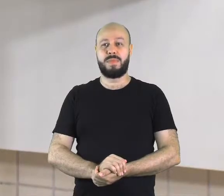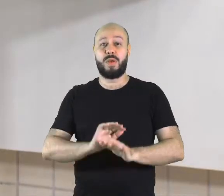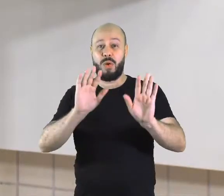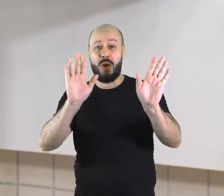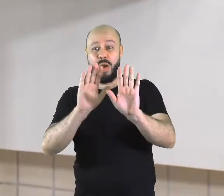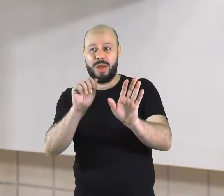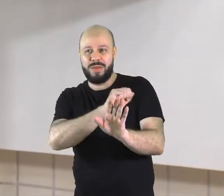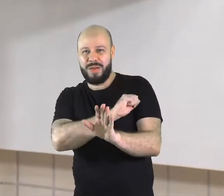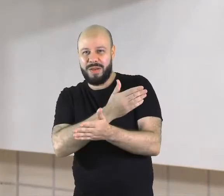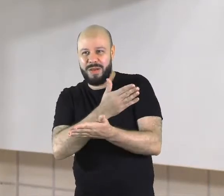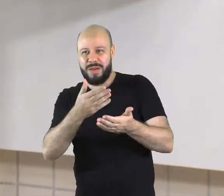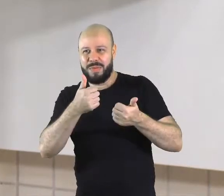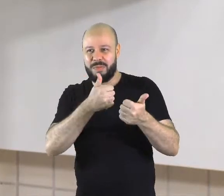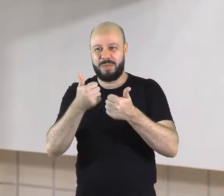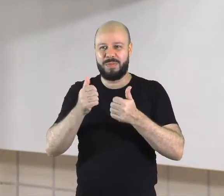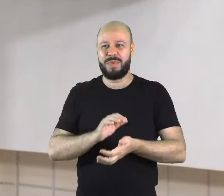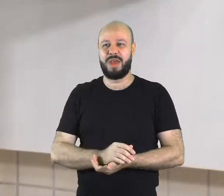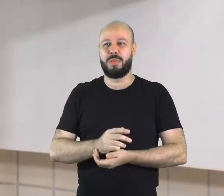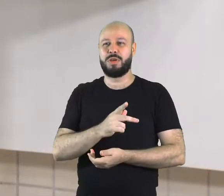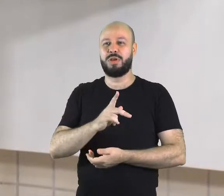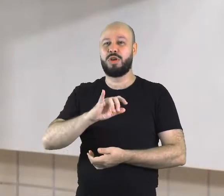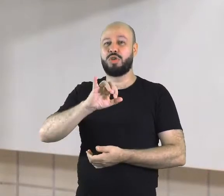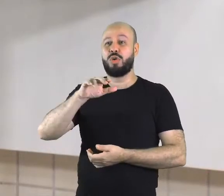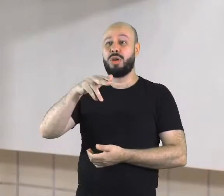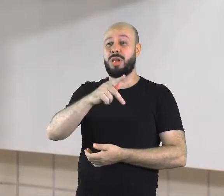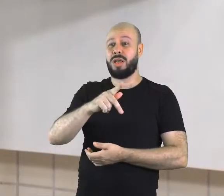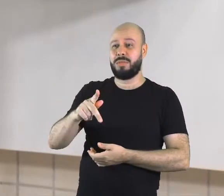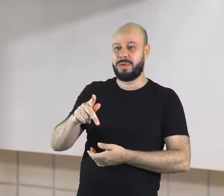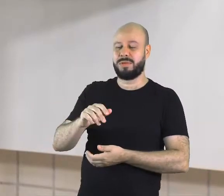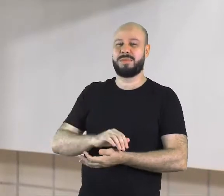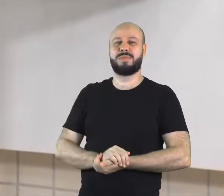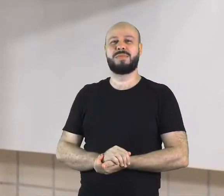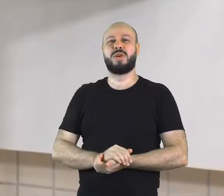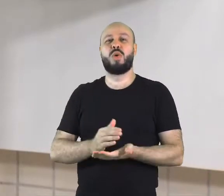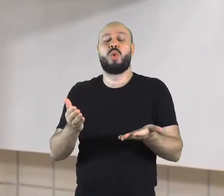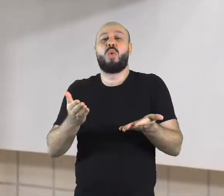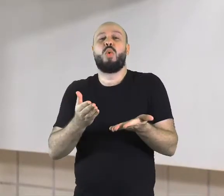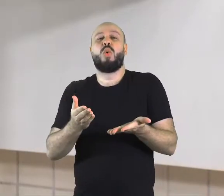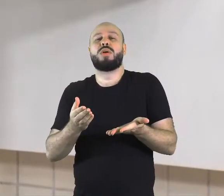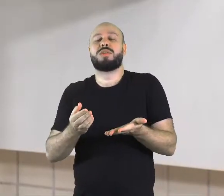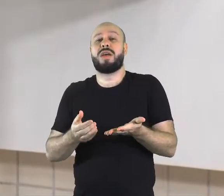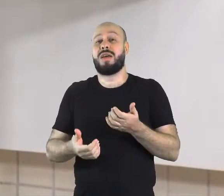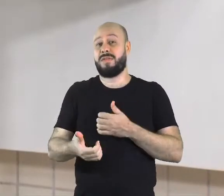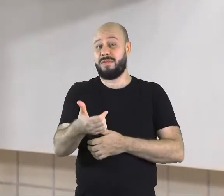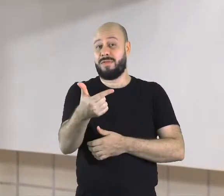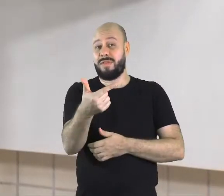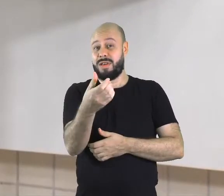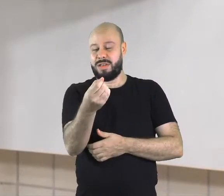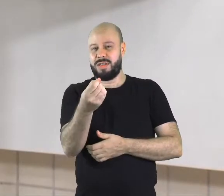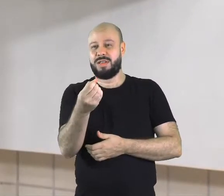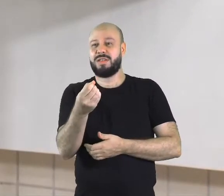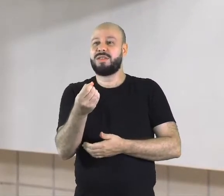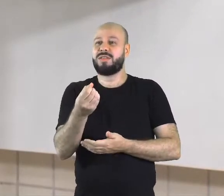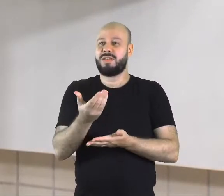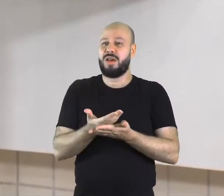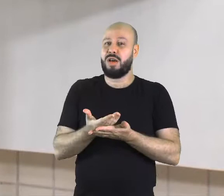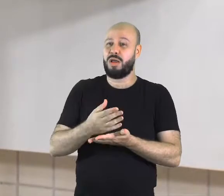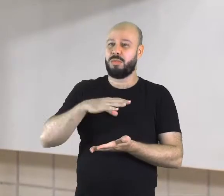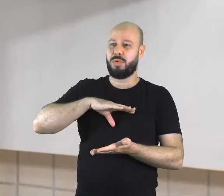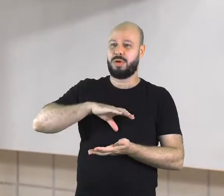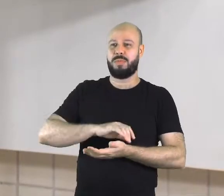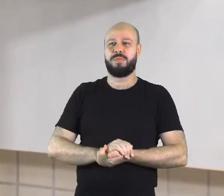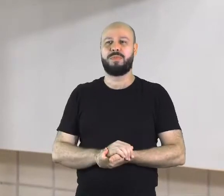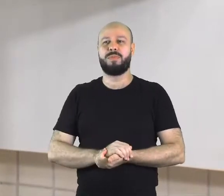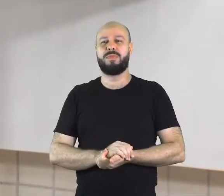estudantes, tudo bem? Eu sou a professora Júlia Carla. Hoje nós teremos a nossa 20ª aula de língua portuguesa e nela